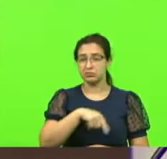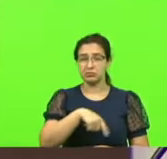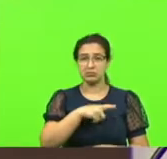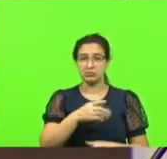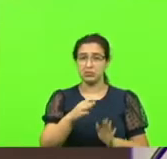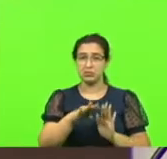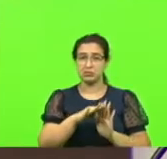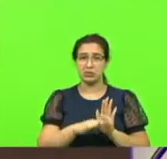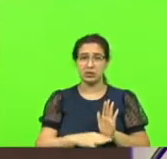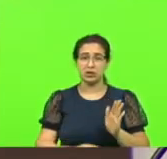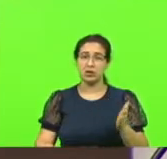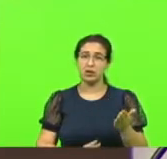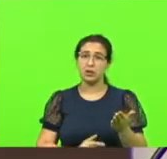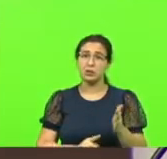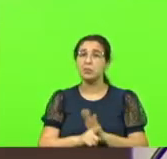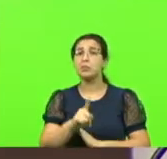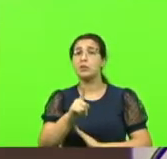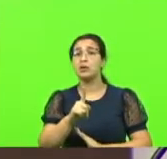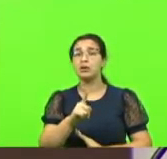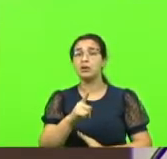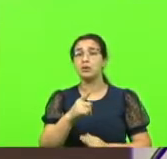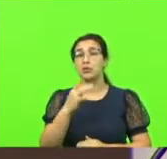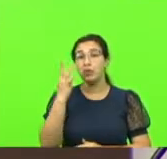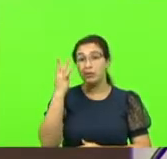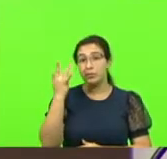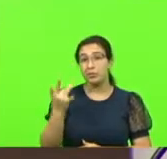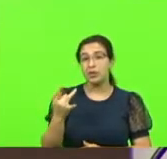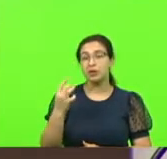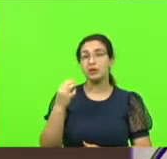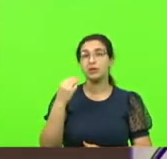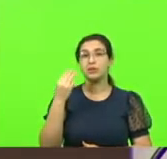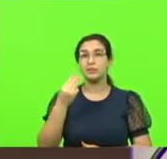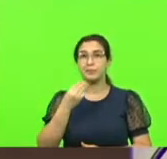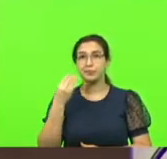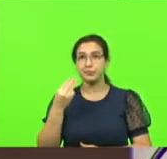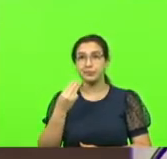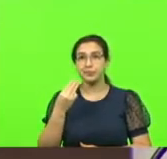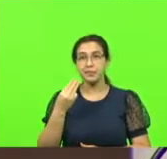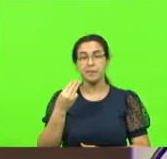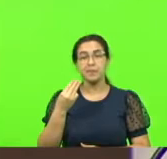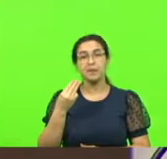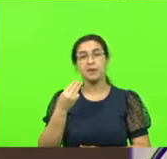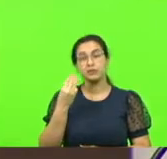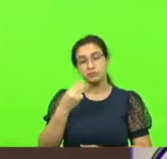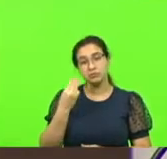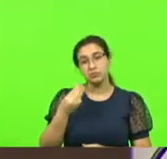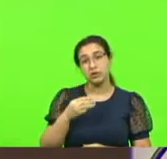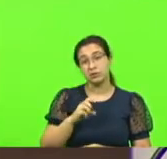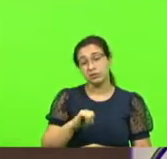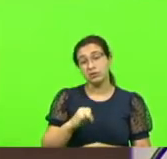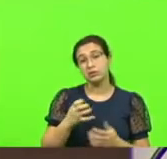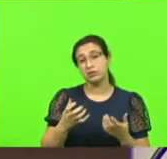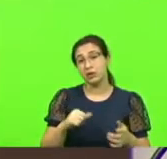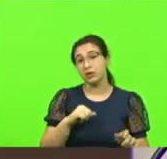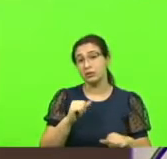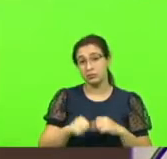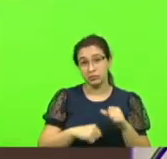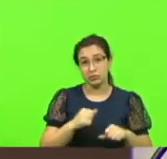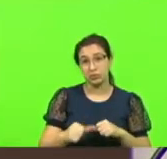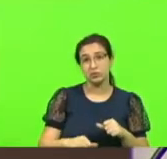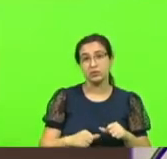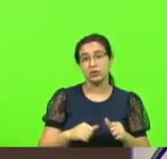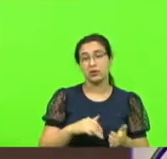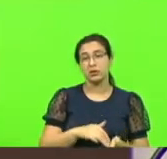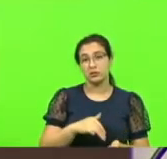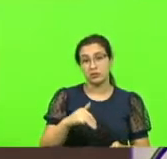e perguntar amanhã ao senhor autor se ele quer fazer a mudança